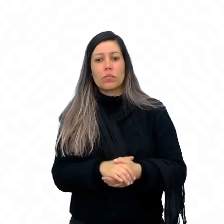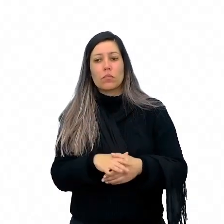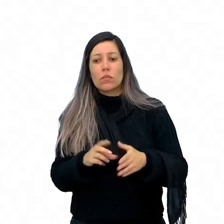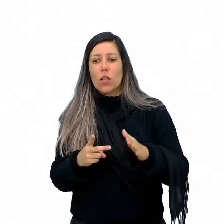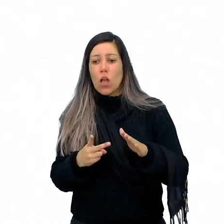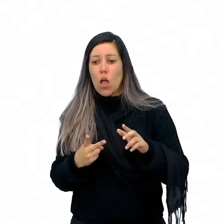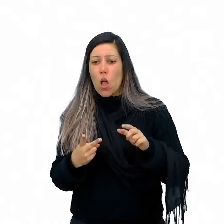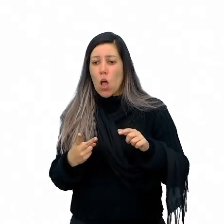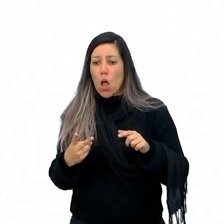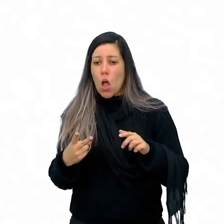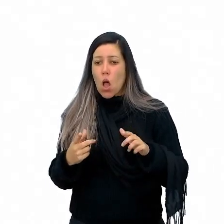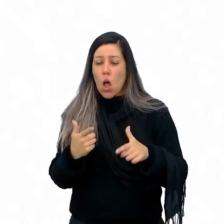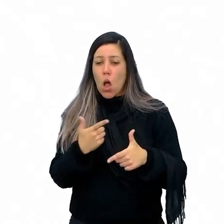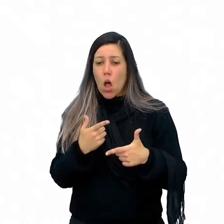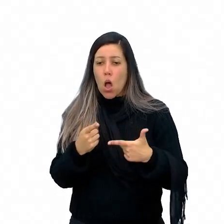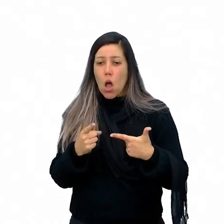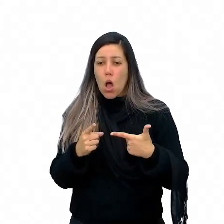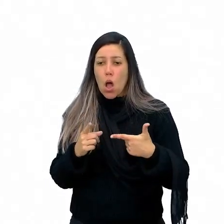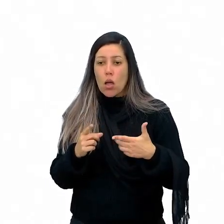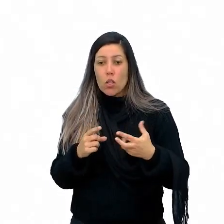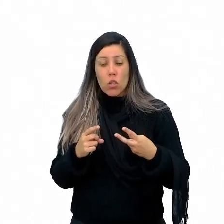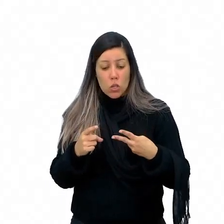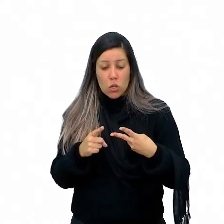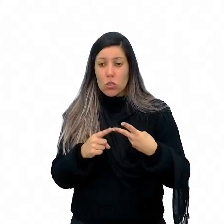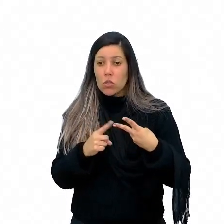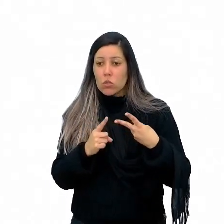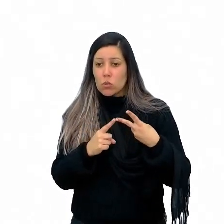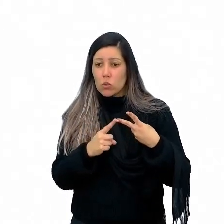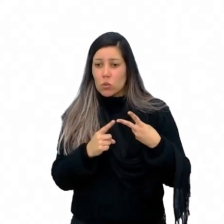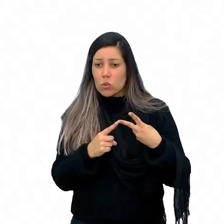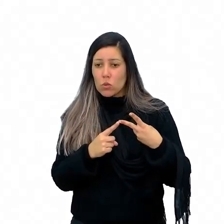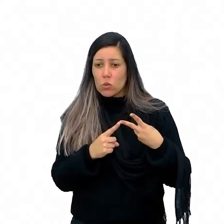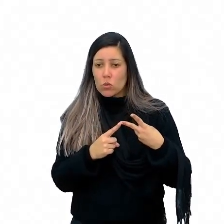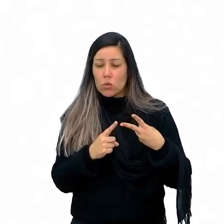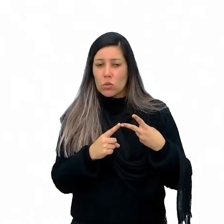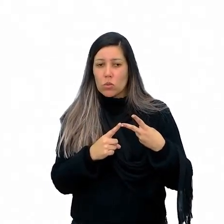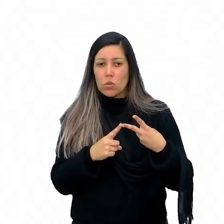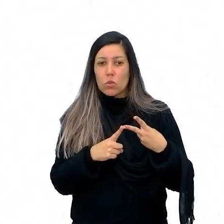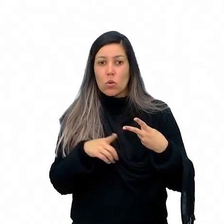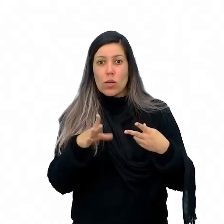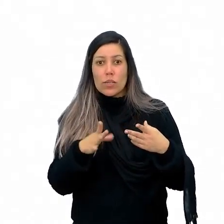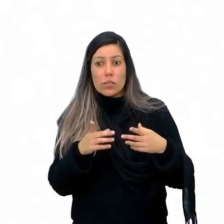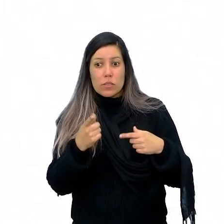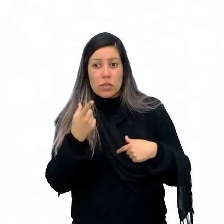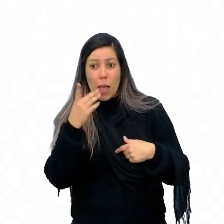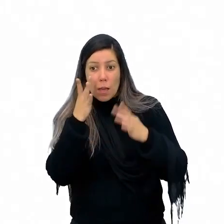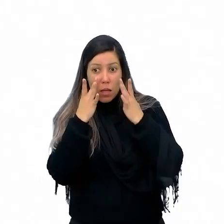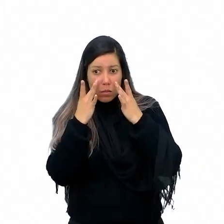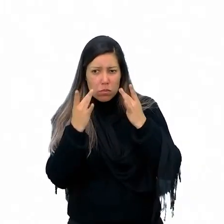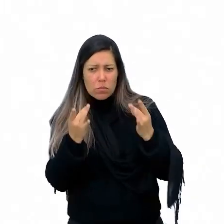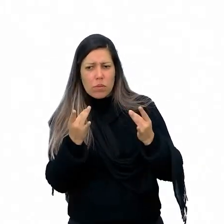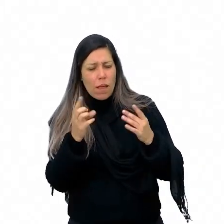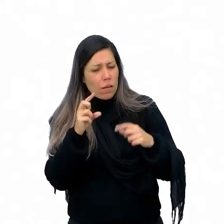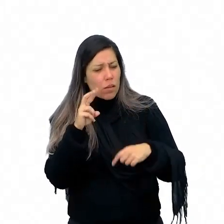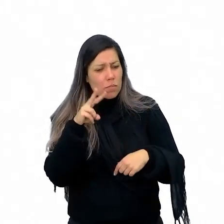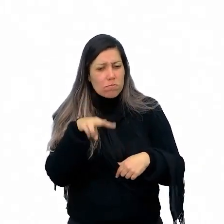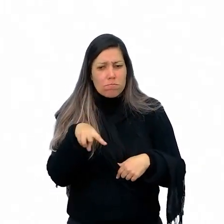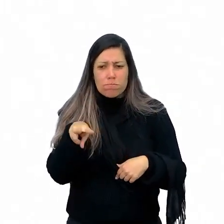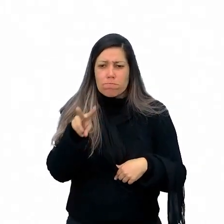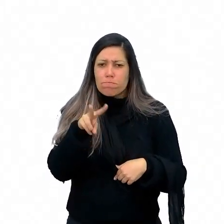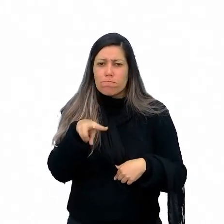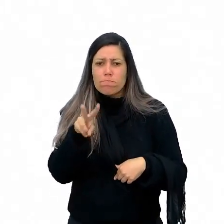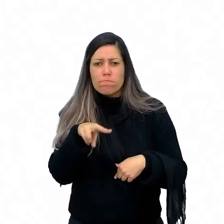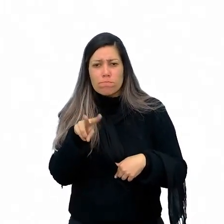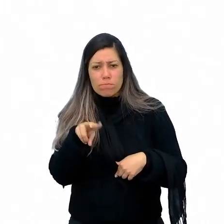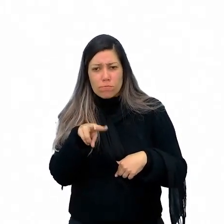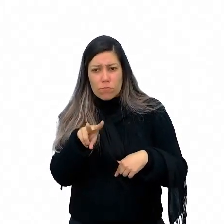segundo objetivo é identificar, a partir do conhecimento do conteúdo e do ensino, suas